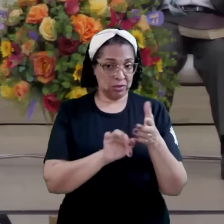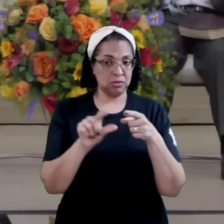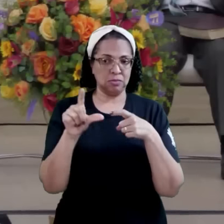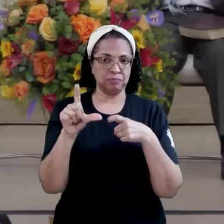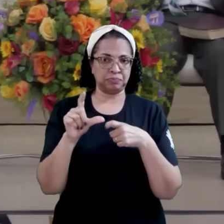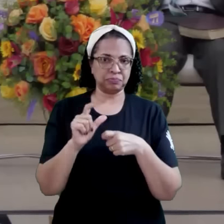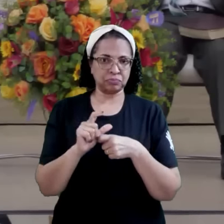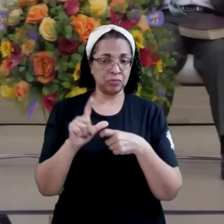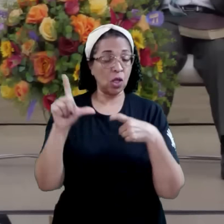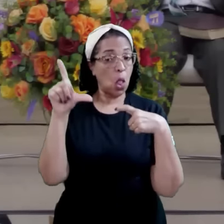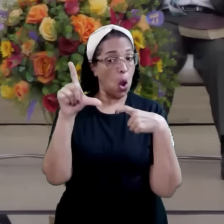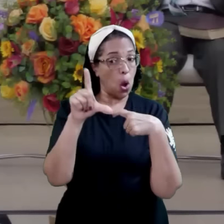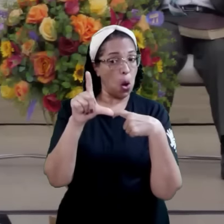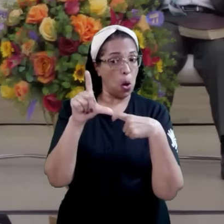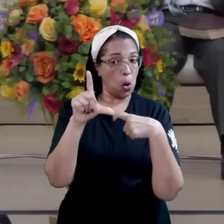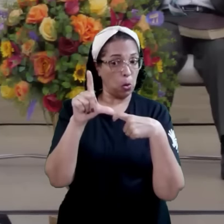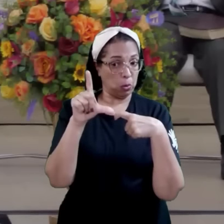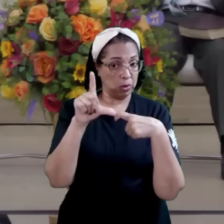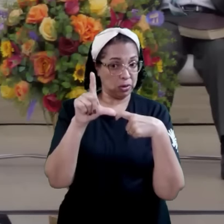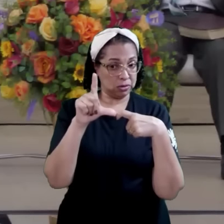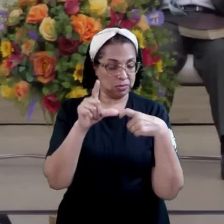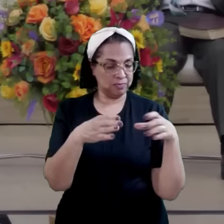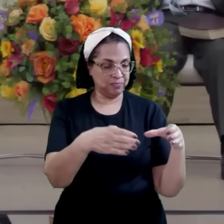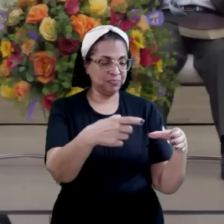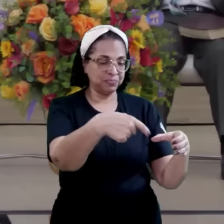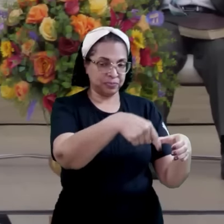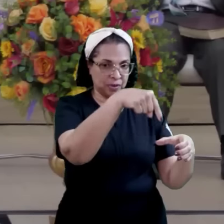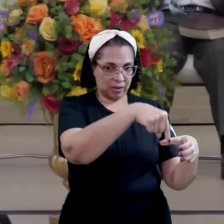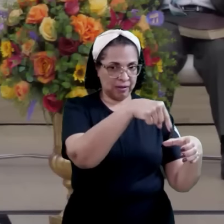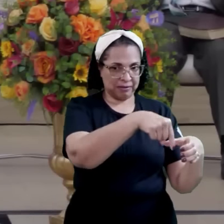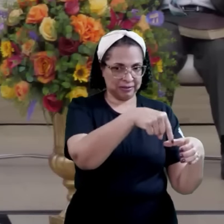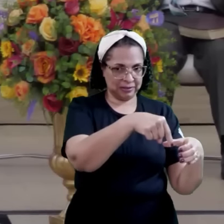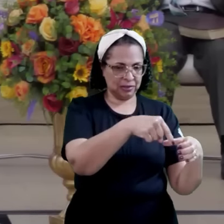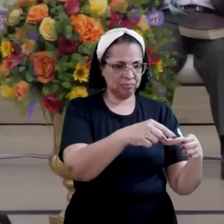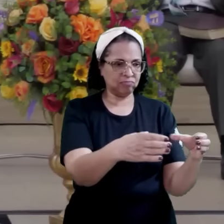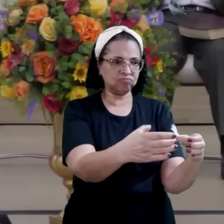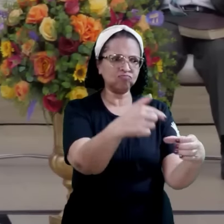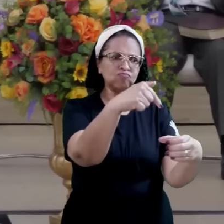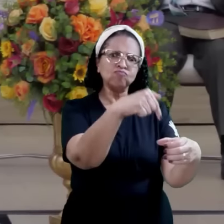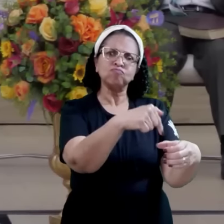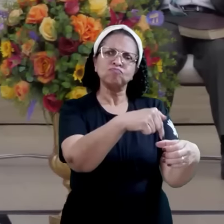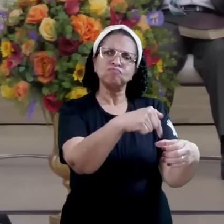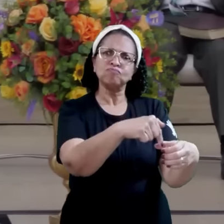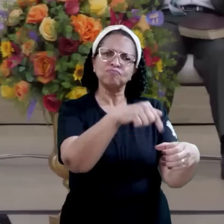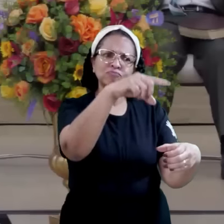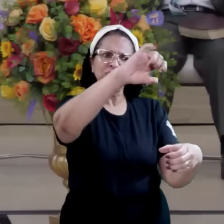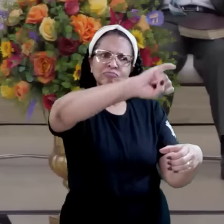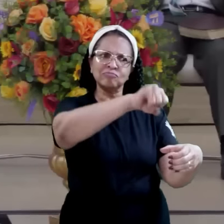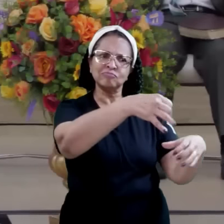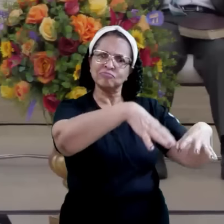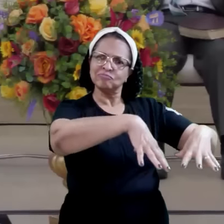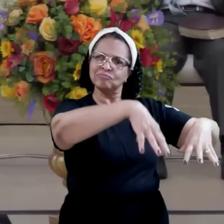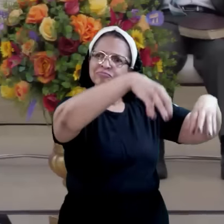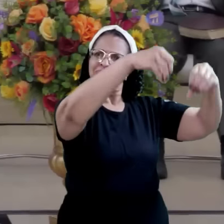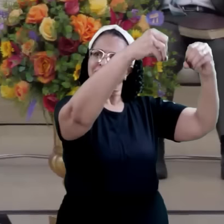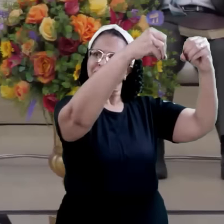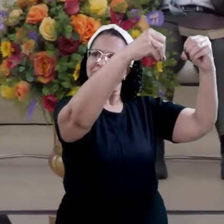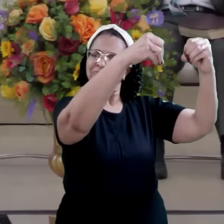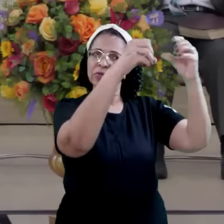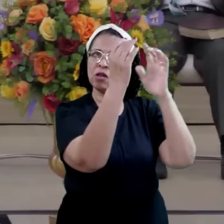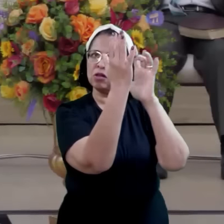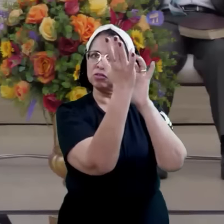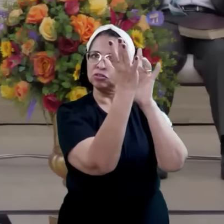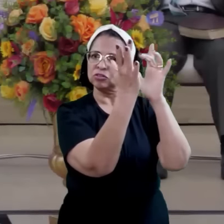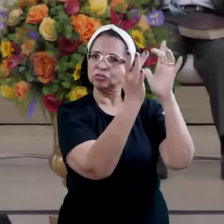resolve entrar na cidade de Jericó aí o escritor começa dizendo e tendo Jesus entrado em Jericó ia passando vamos começar